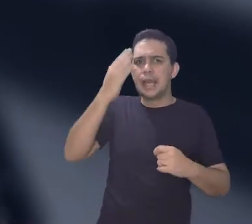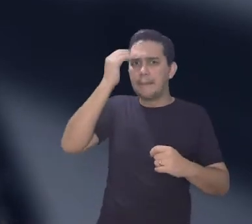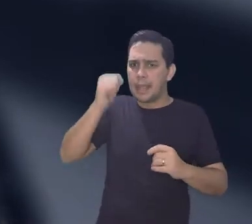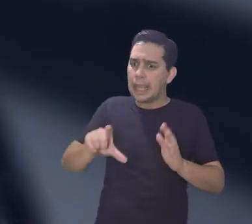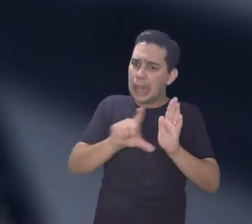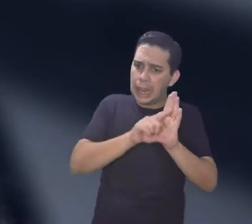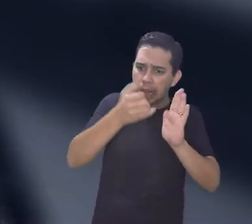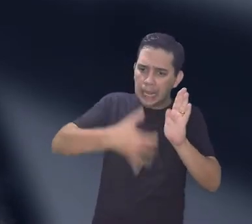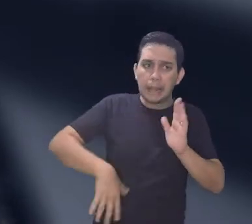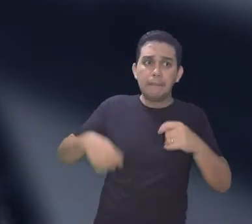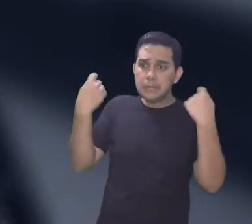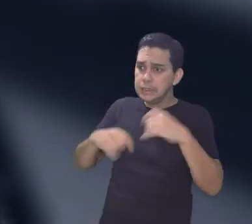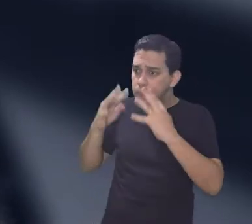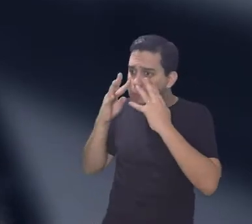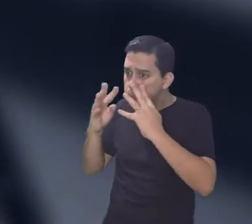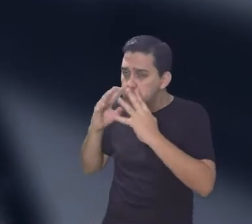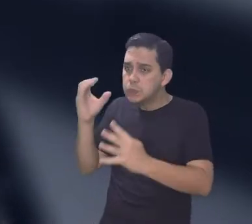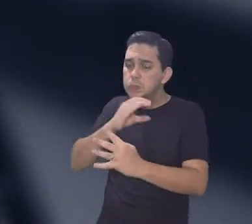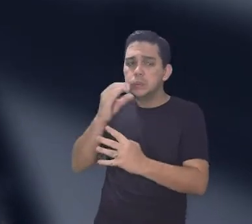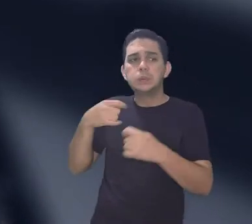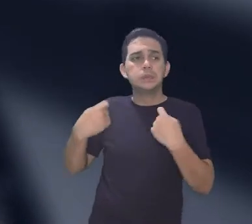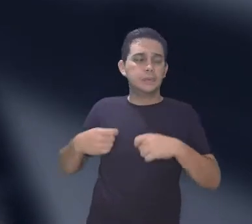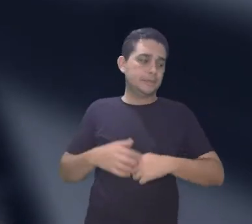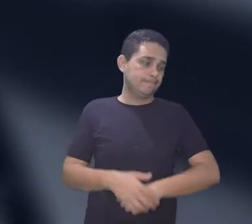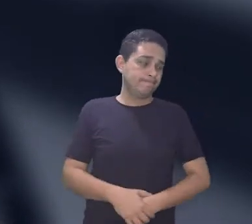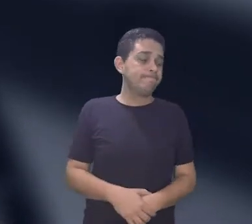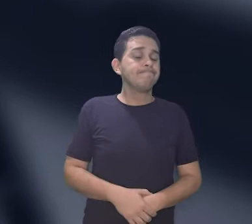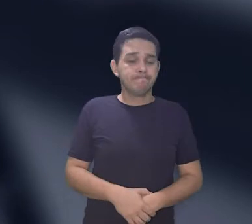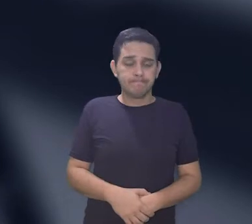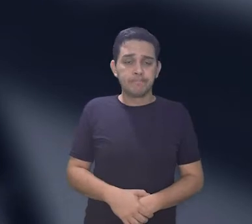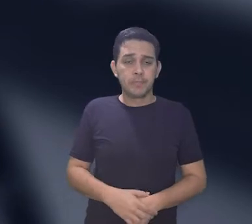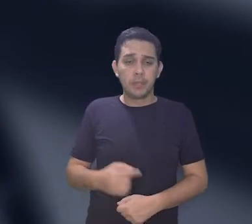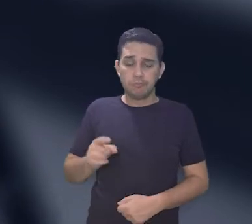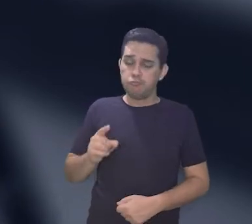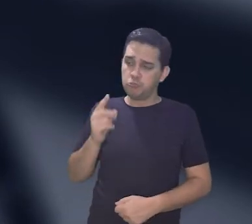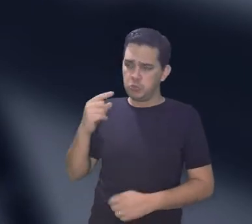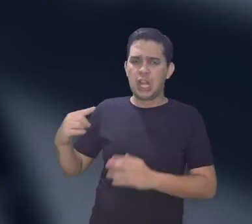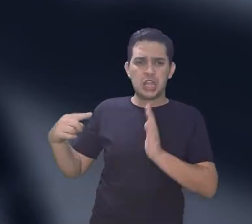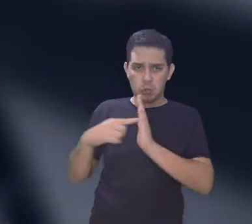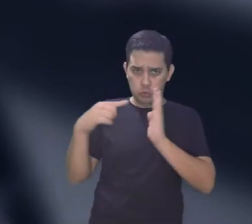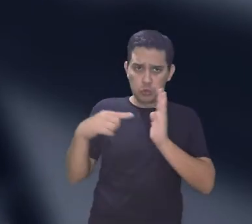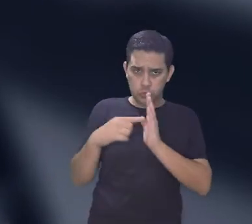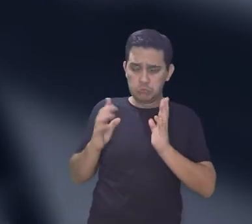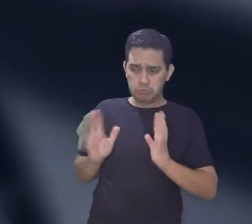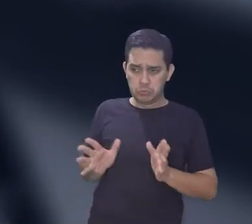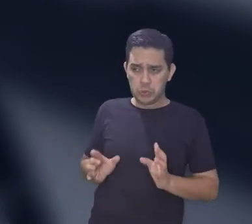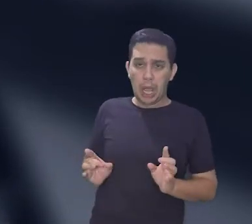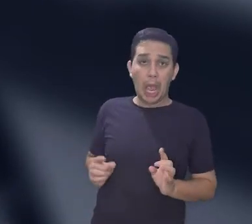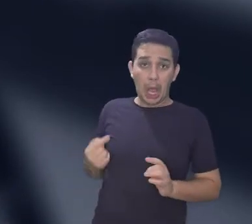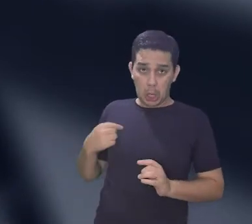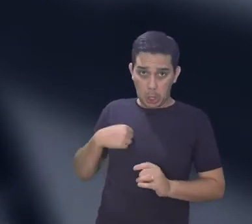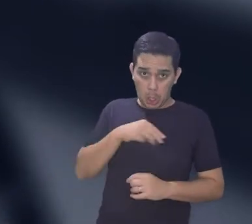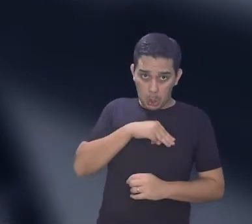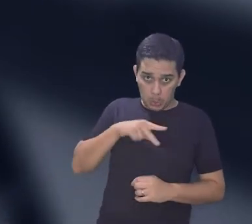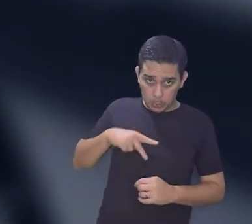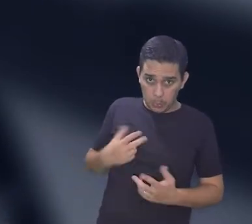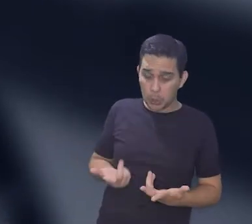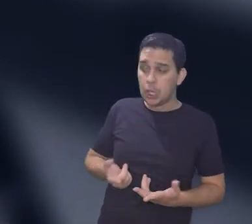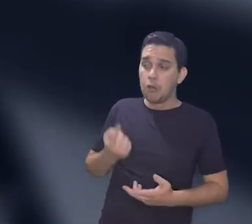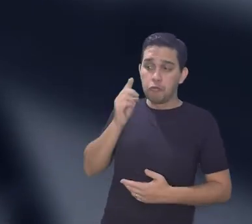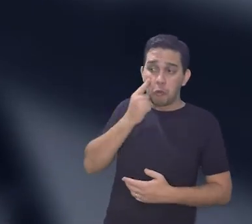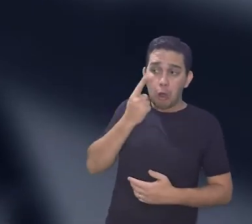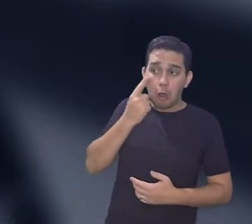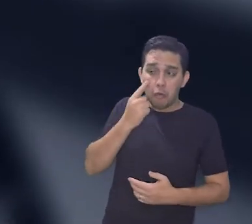reclamação, foi instaurado um inquérito civil para apurar a procedência da informação, se de fato esse atendimento não estava ocorrendo a